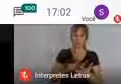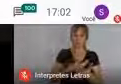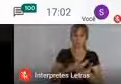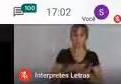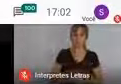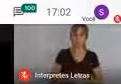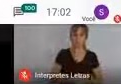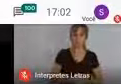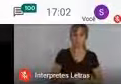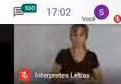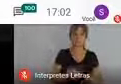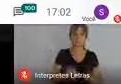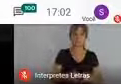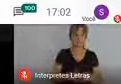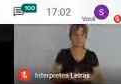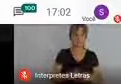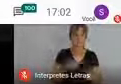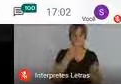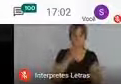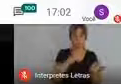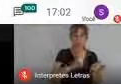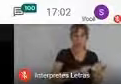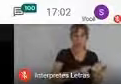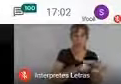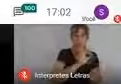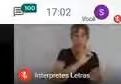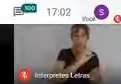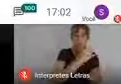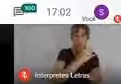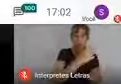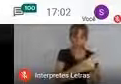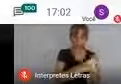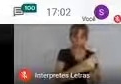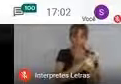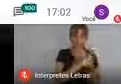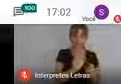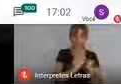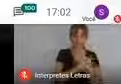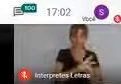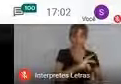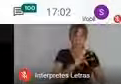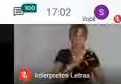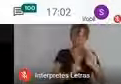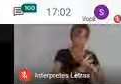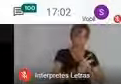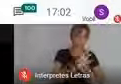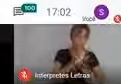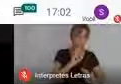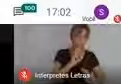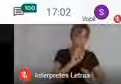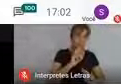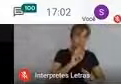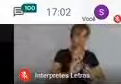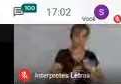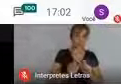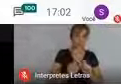Vou mostrar aqui a carta L03. A resposta esperada era